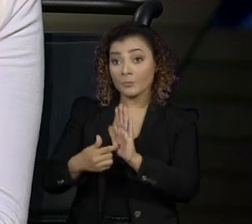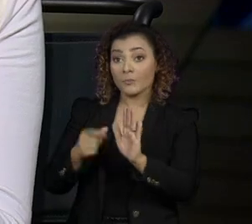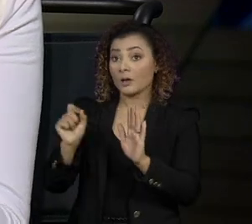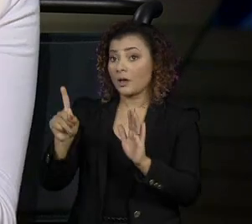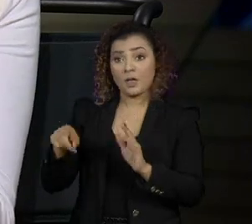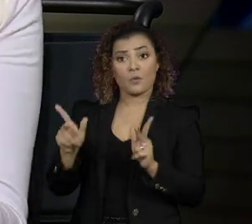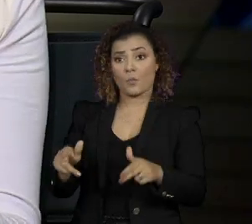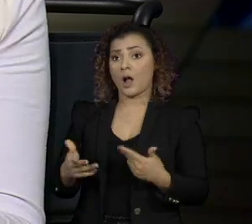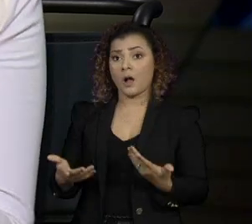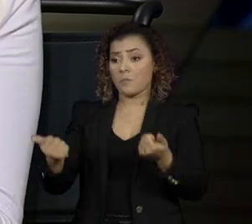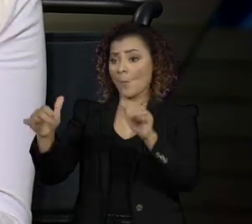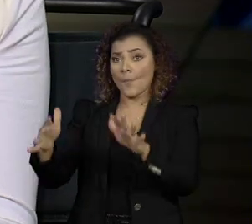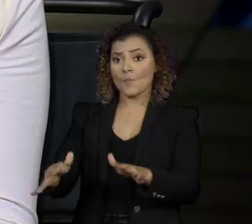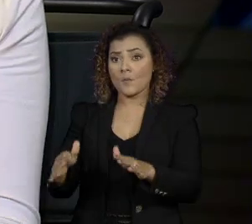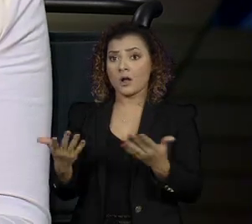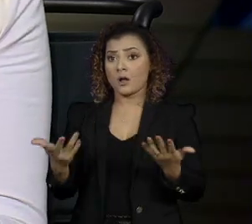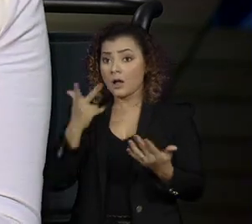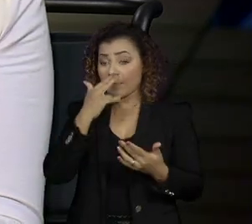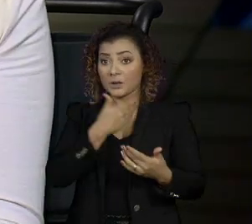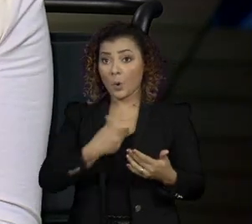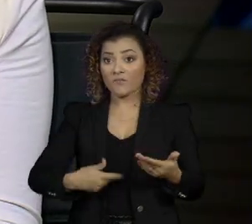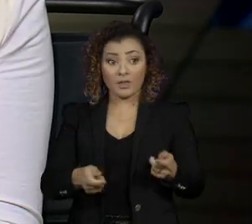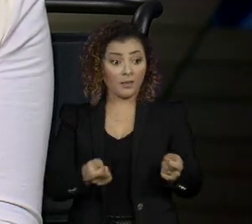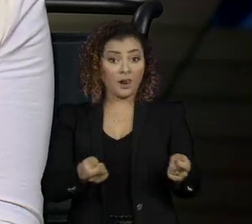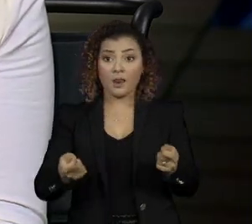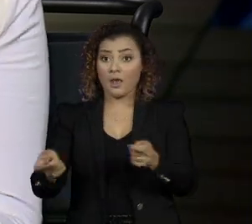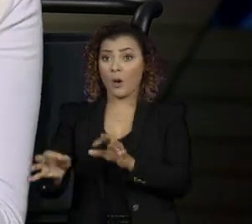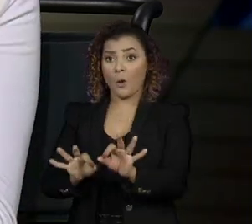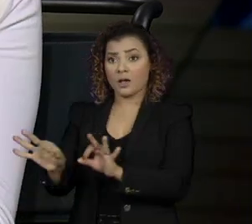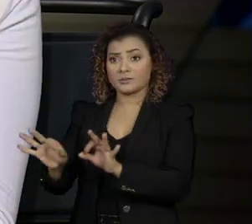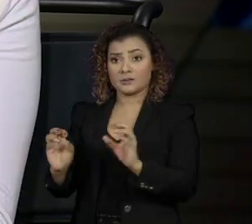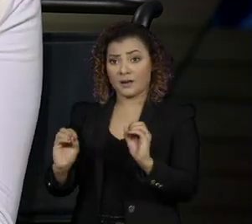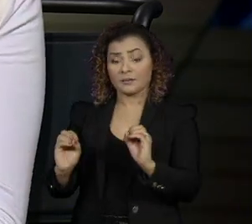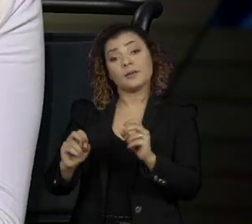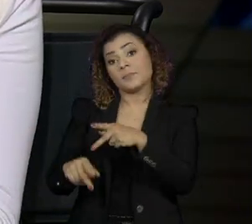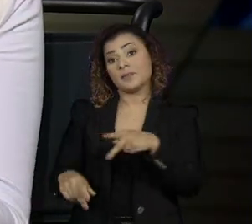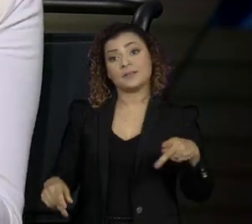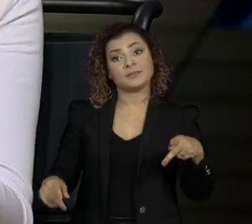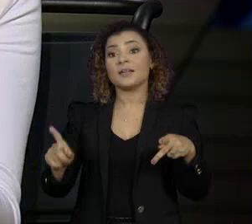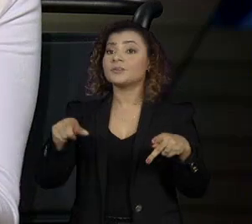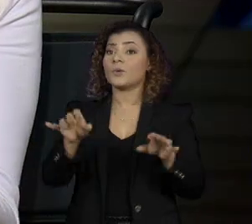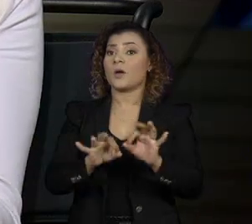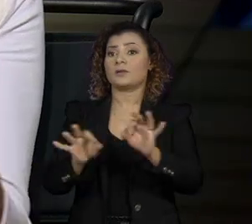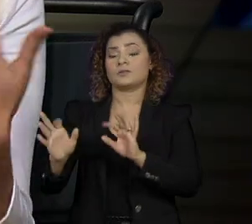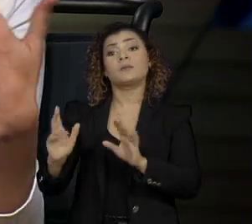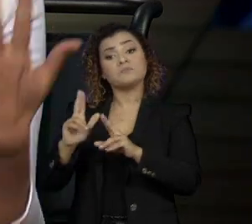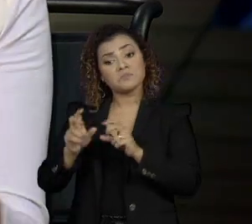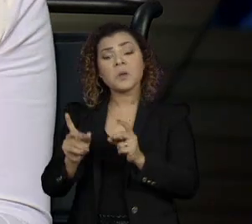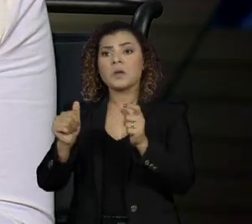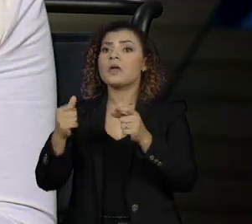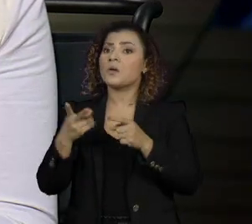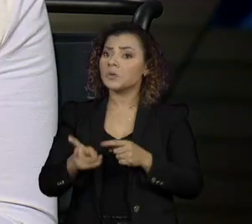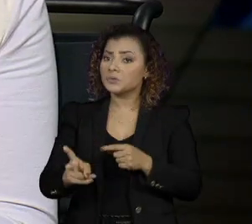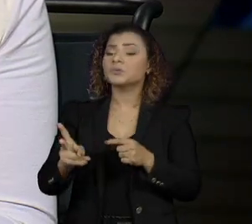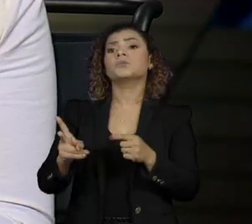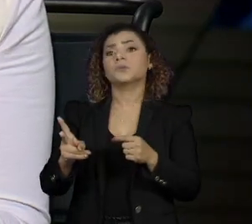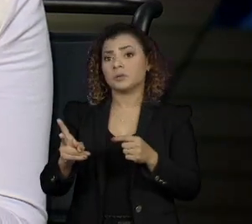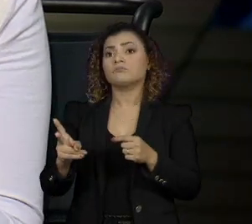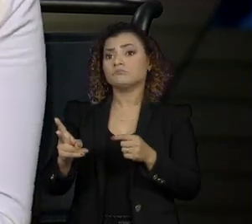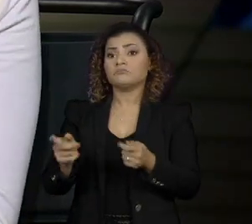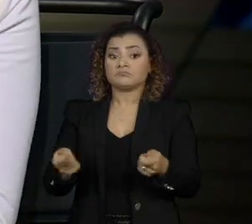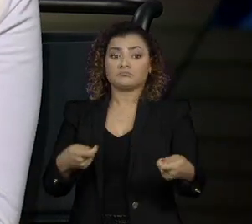caos, quer dizer, nem na hora de reorganizar o seu governo o presidente é organizado, porque justamente ele tem que manter o caos e o conflito nas